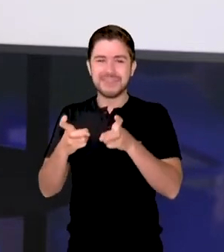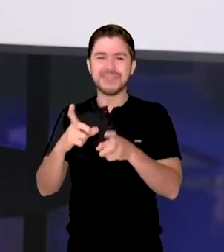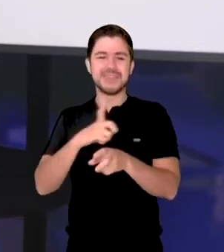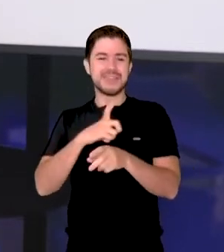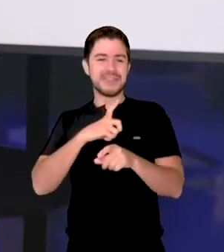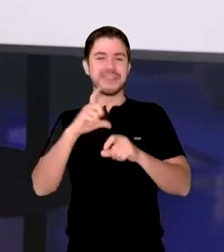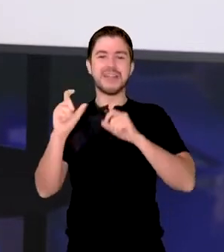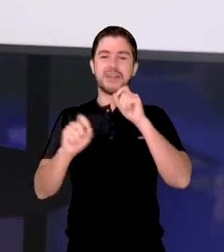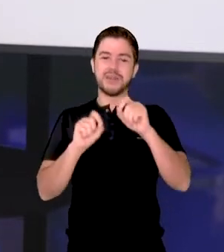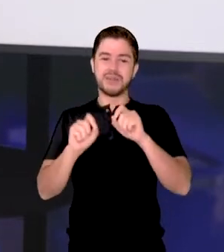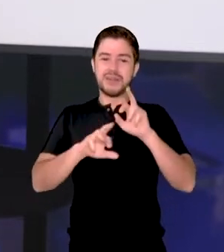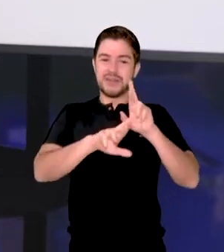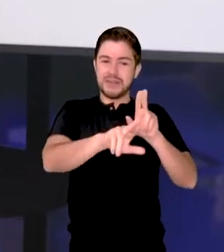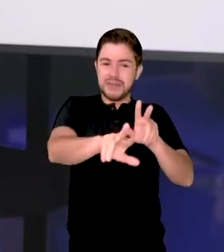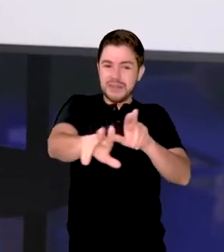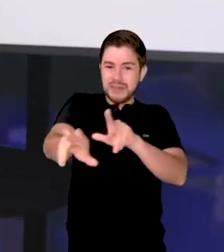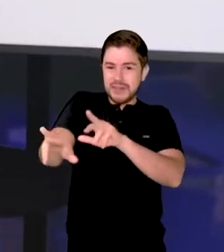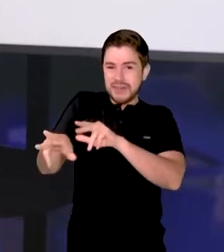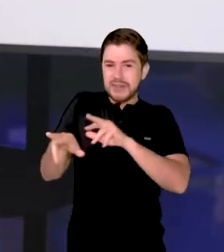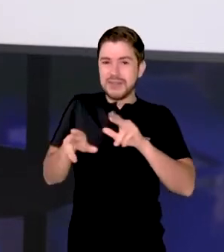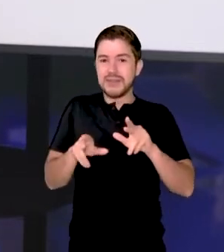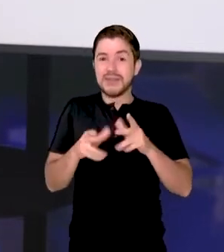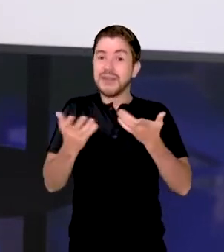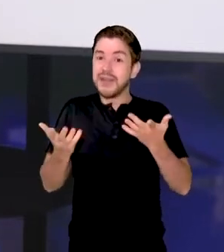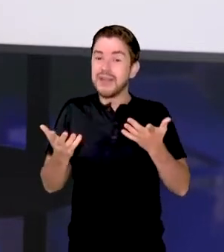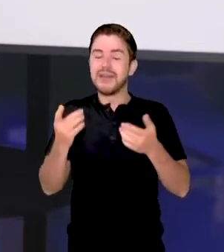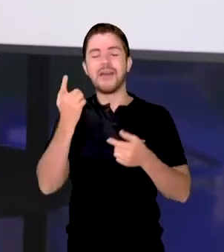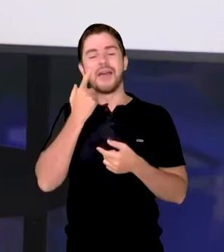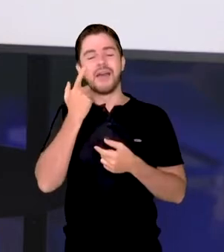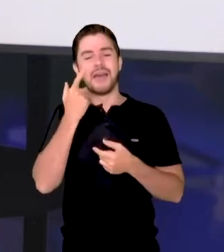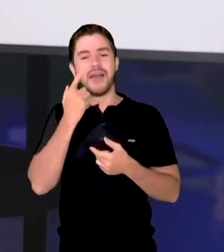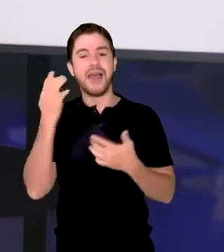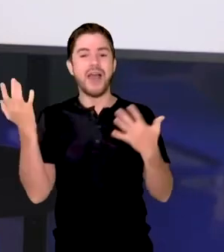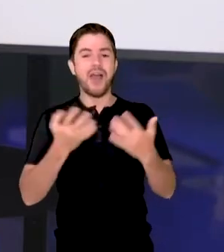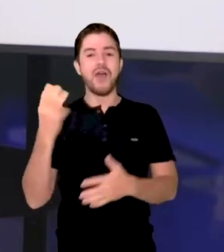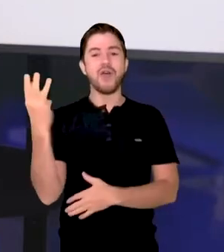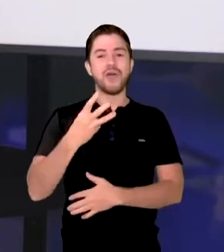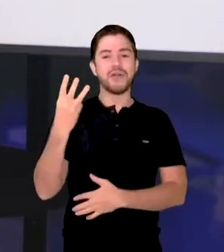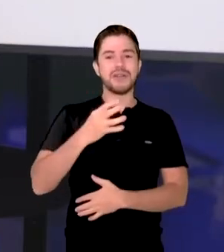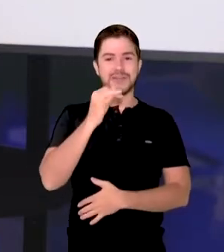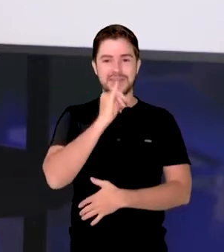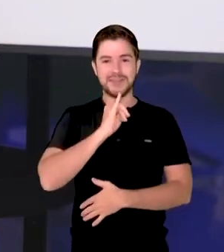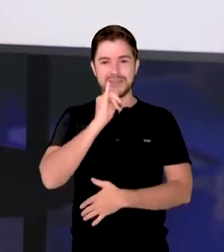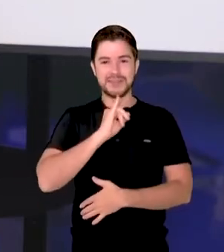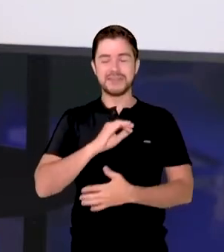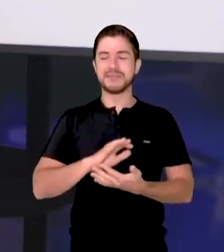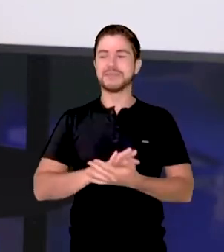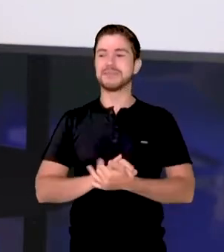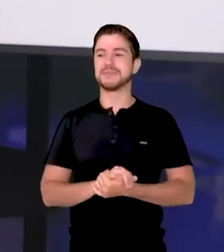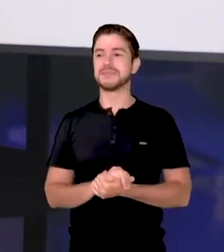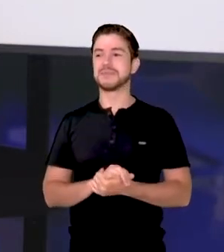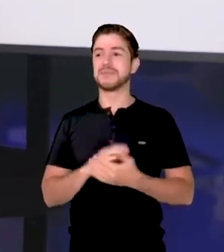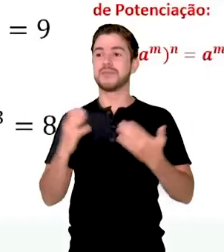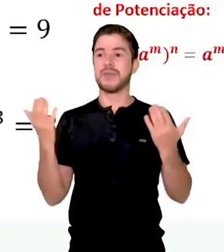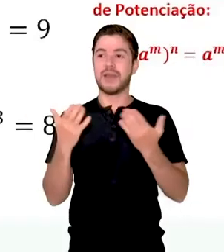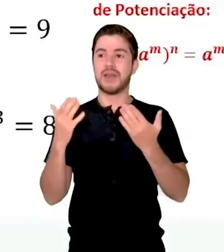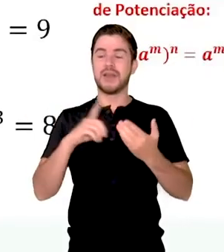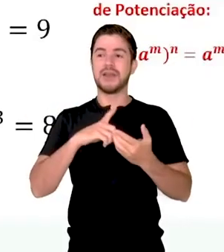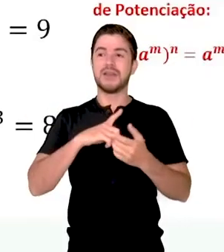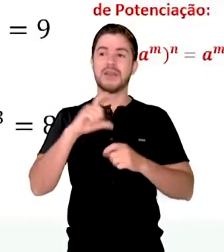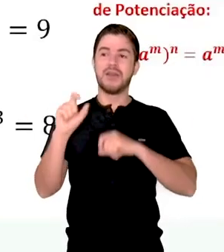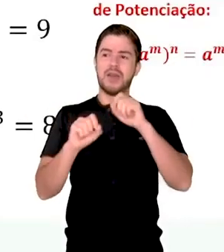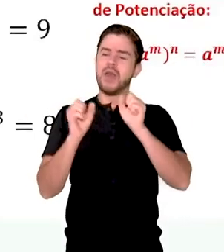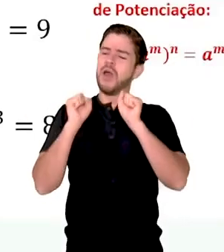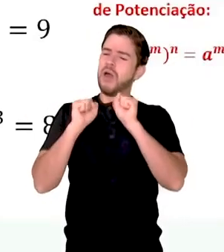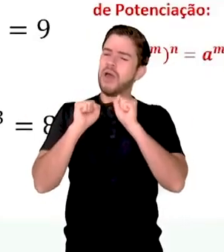certo tipo de regularidade Não é vamos agora para o terceiro exemplo show de bola e Ative o terceiro